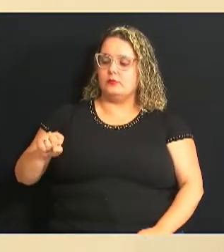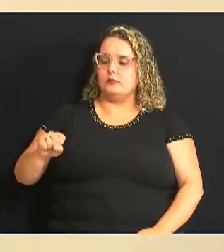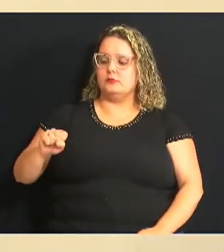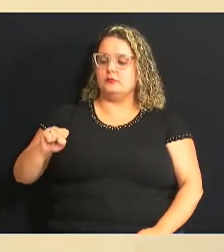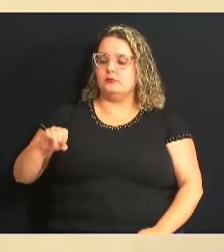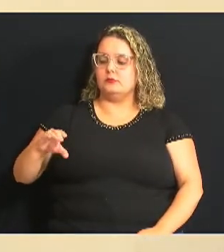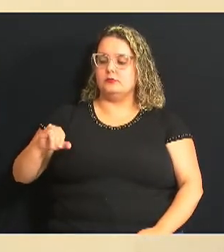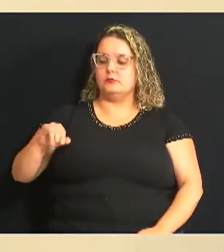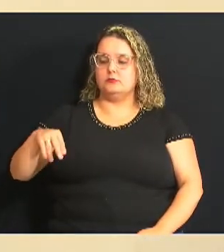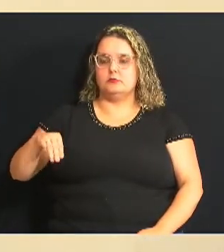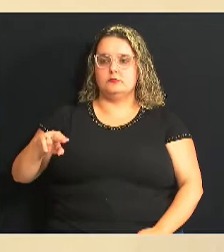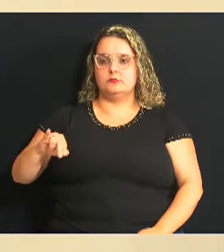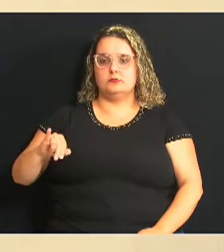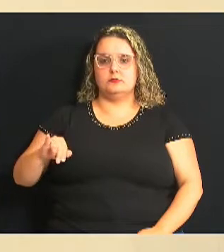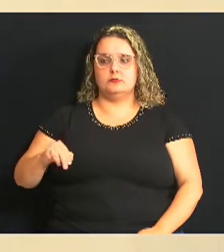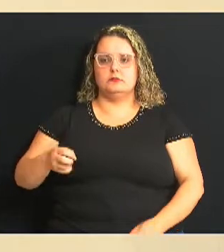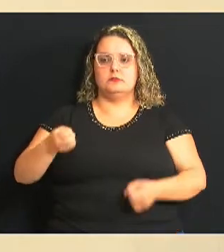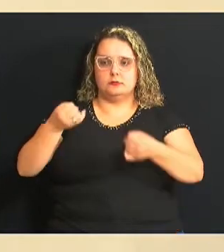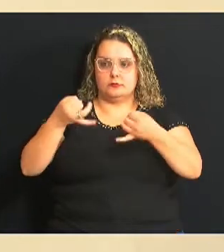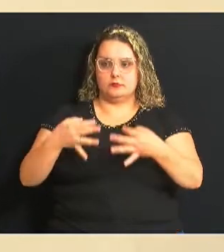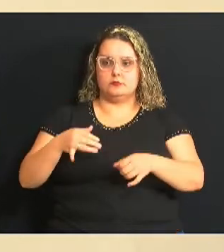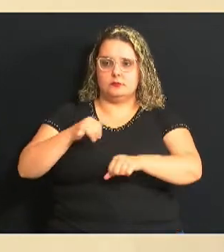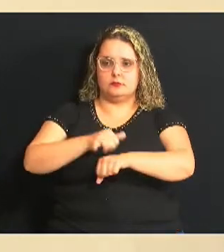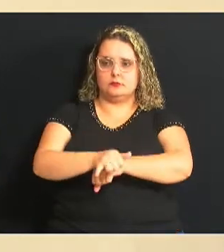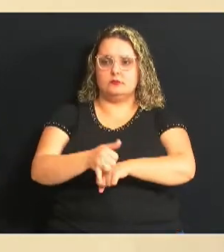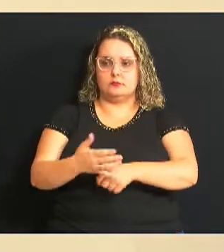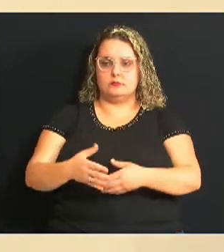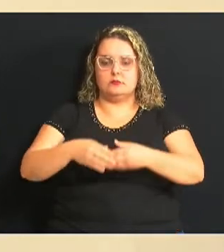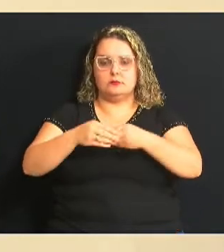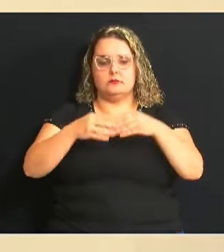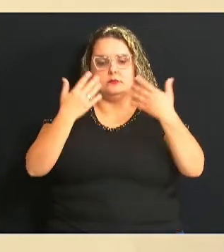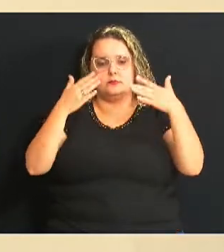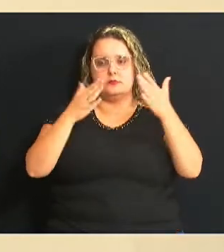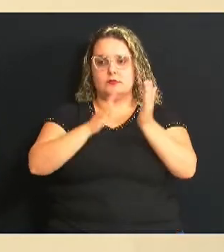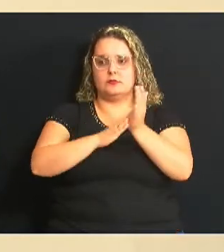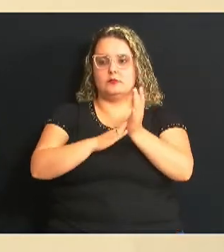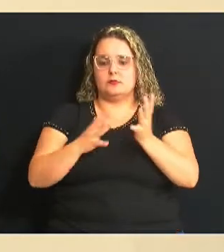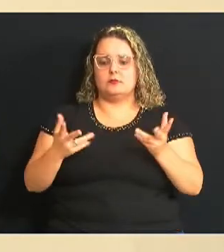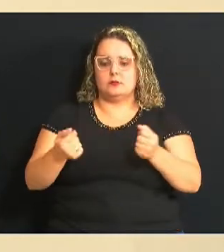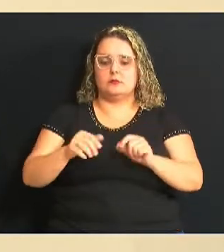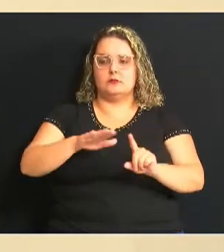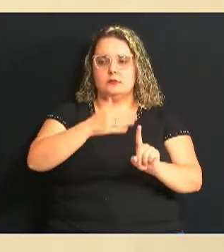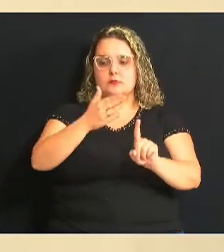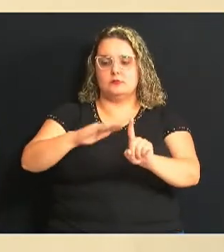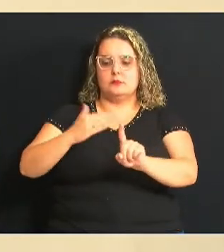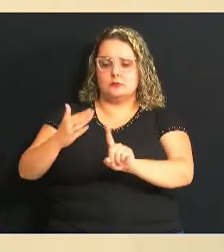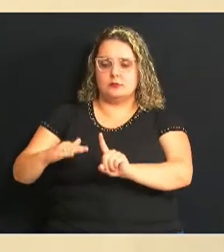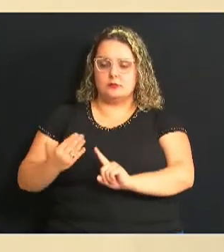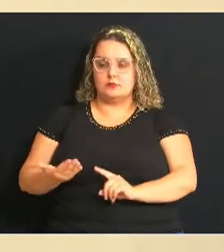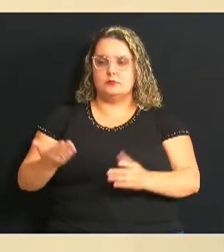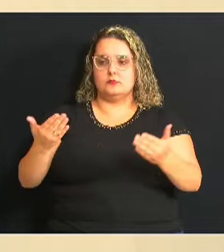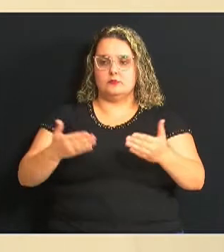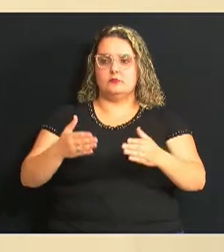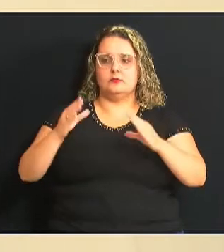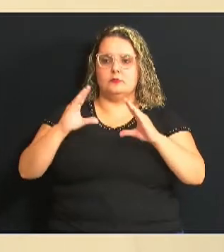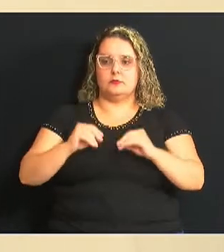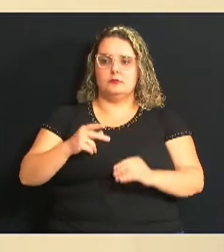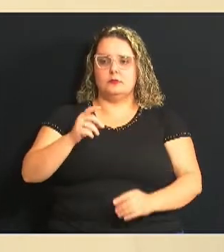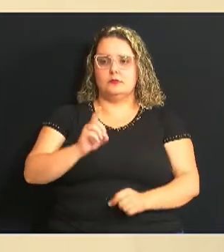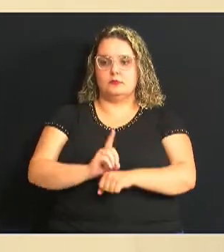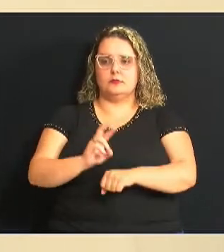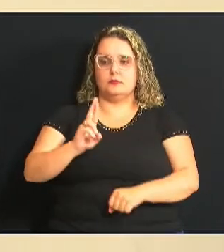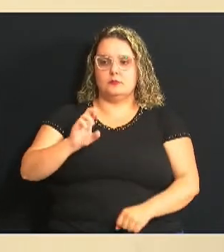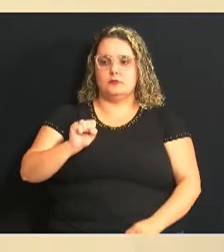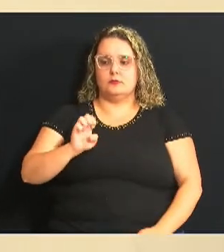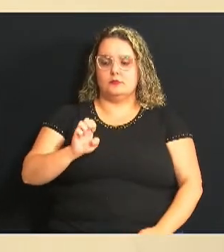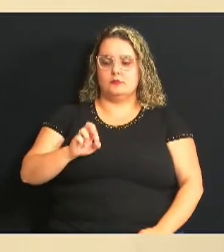Enviou sua justificativa de ausência com cumprimentos aos nossos homenageados desta noite, Dr. Sérgio